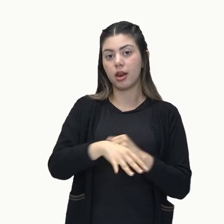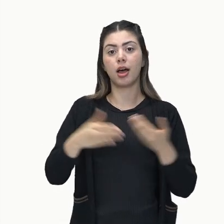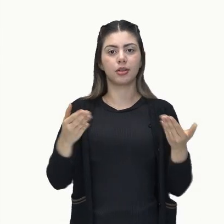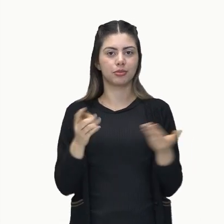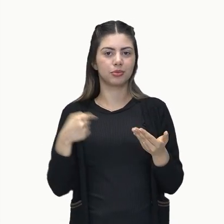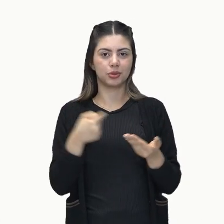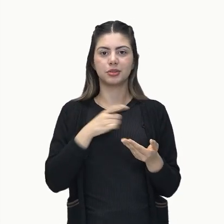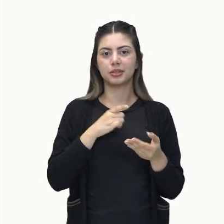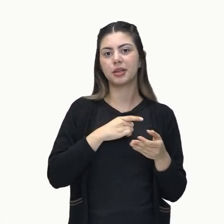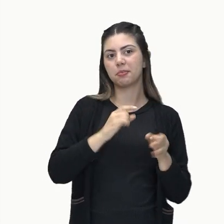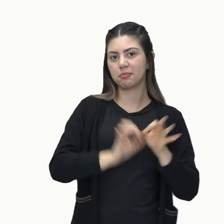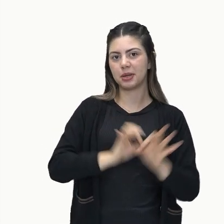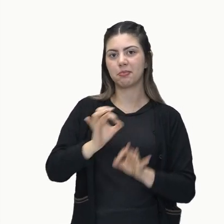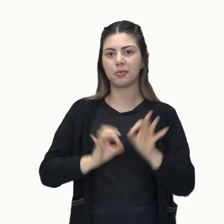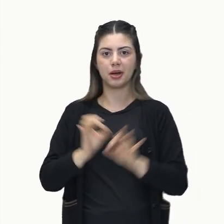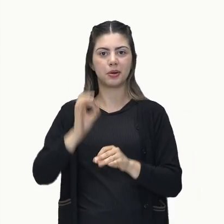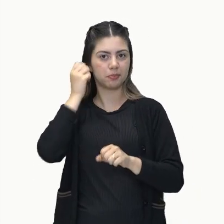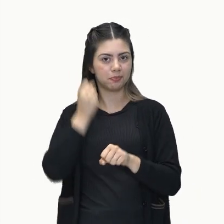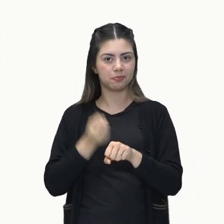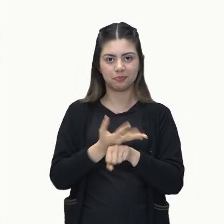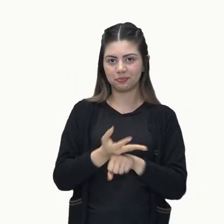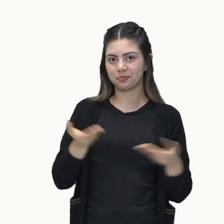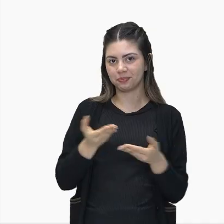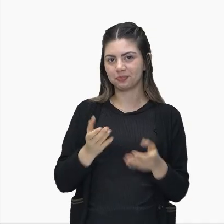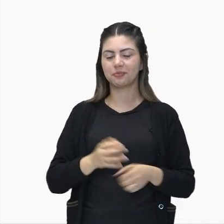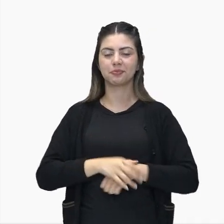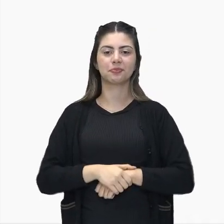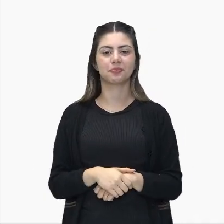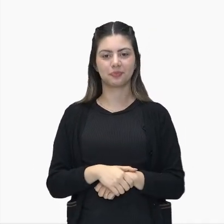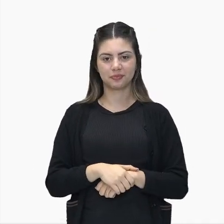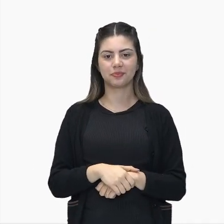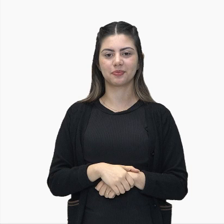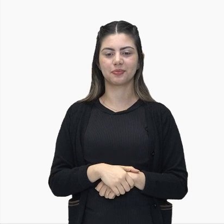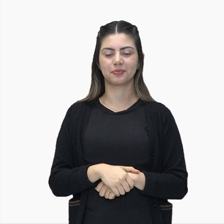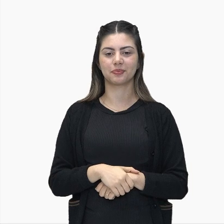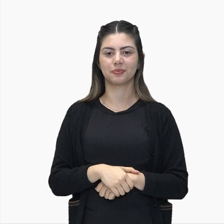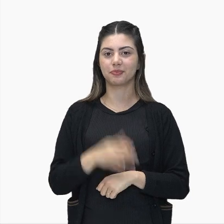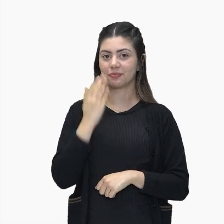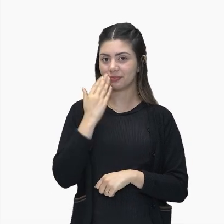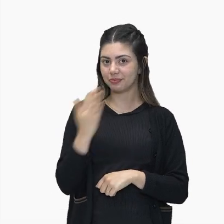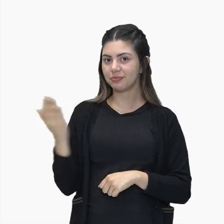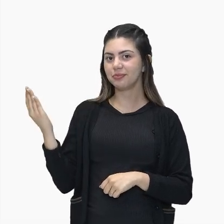um material para vocês no formato de podcast. Ouçam comigo.